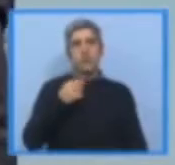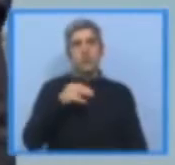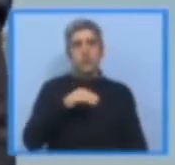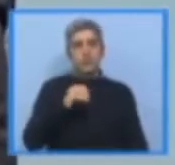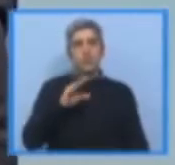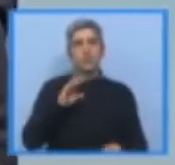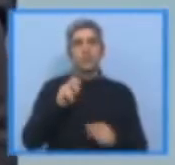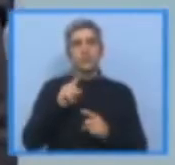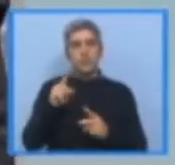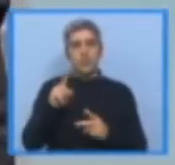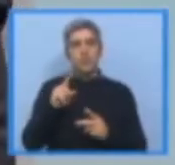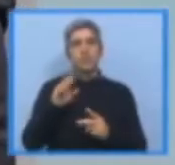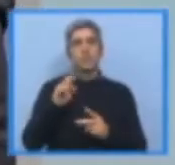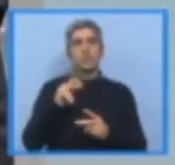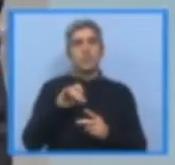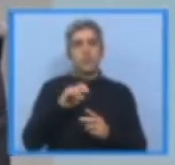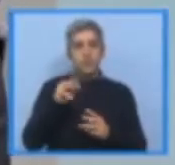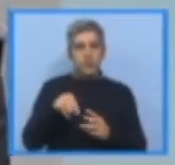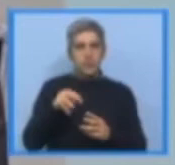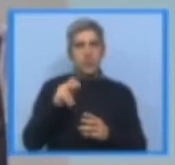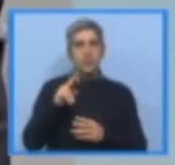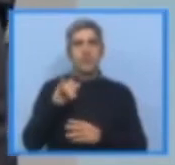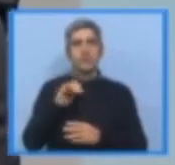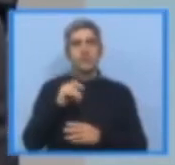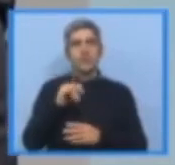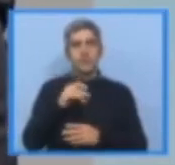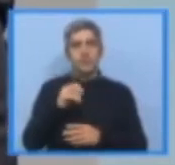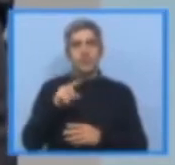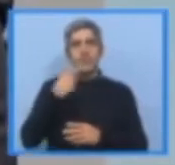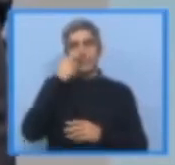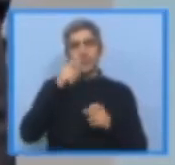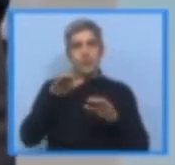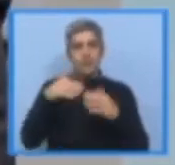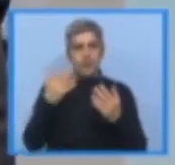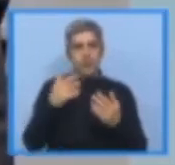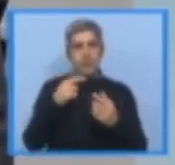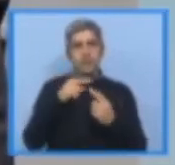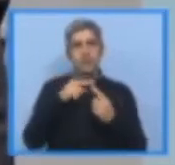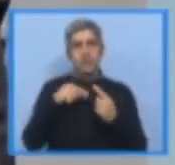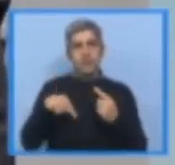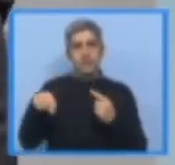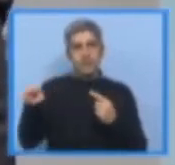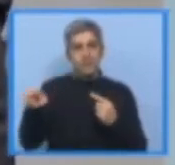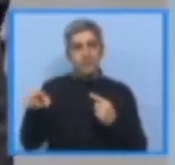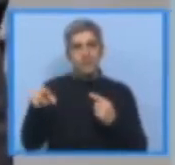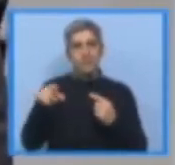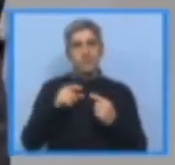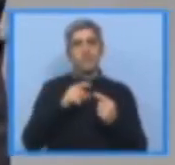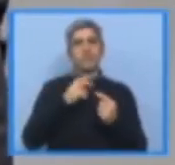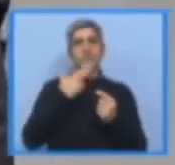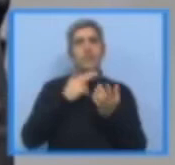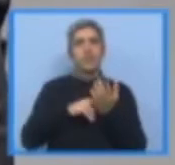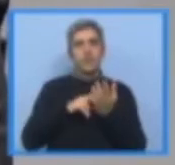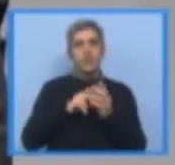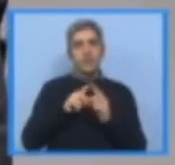o José, ou que o Joaquim, ou que o Aristides, ou outro qualquer, seja o nosso intermediário da leitura da realidade.